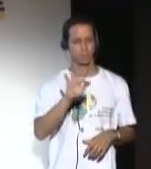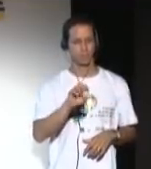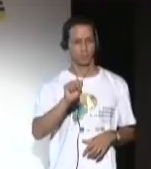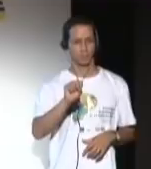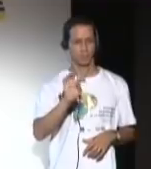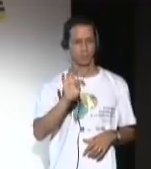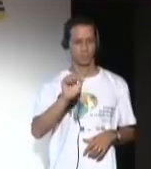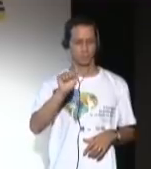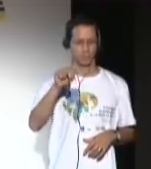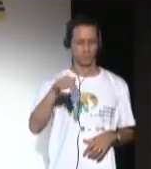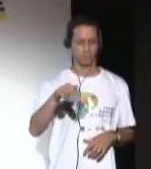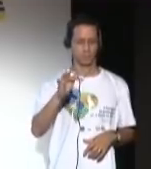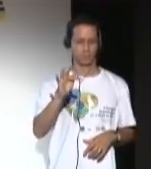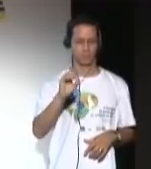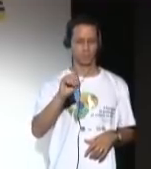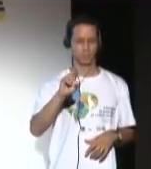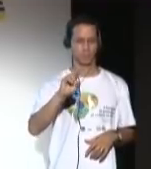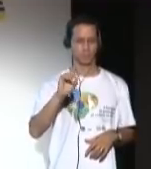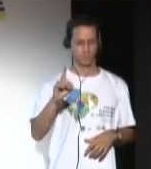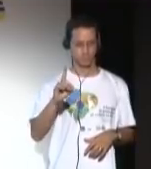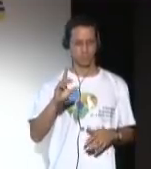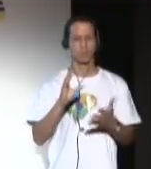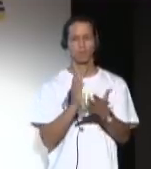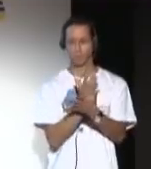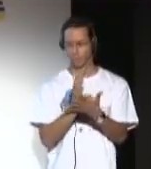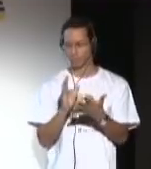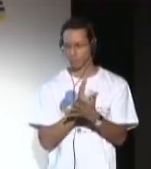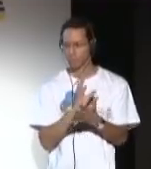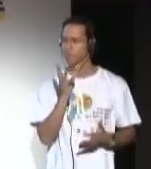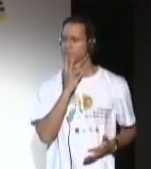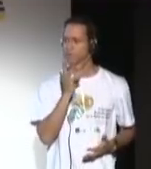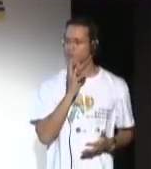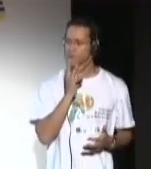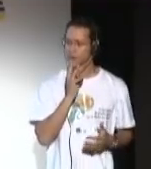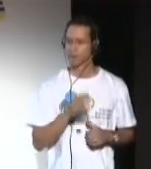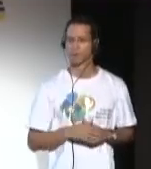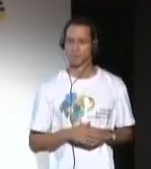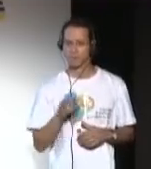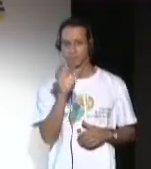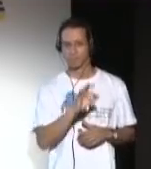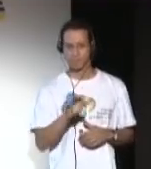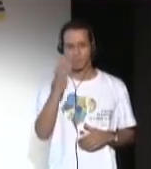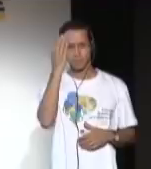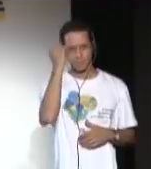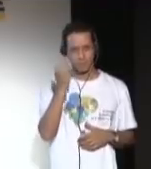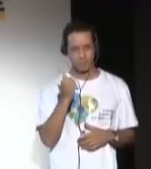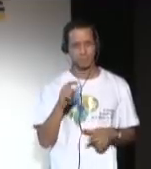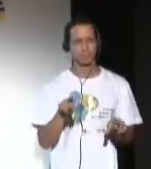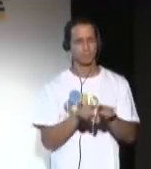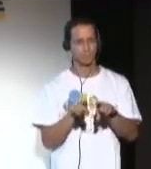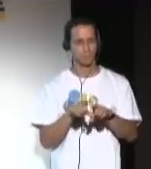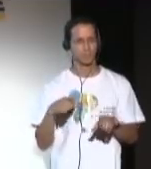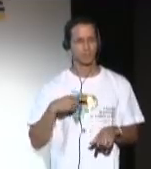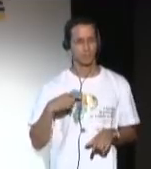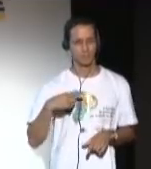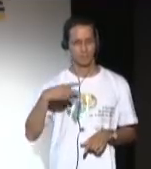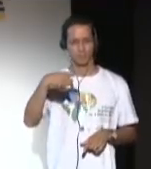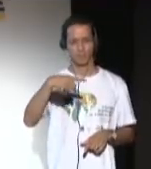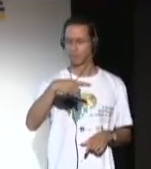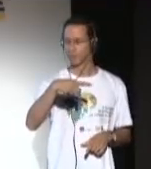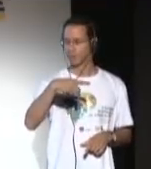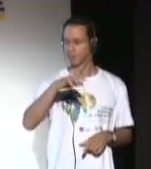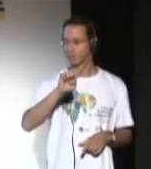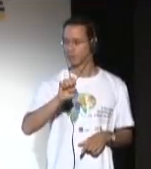Stanford. Alguns aqui já conhecem a universidade e sabem que também tem a Universidade de Berkeley,